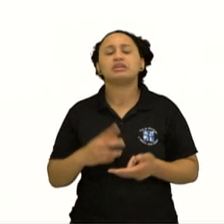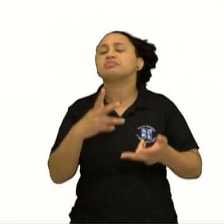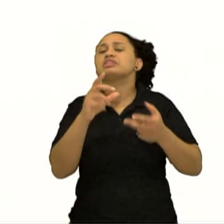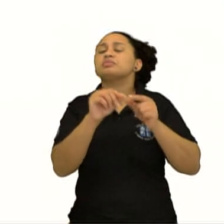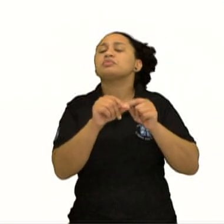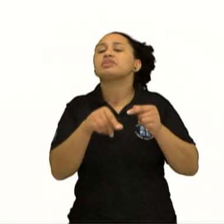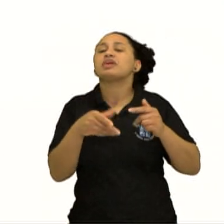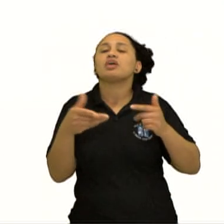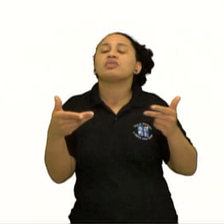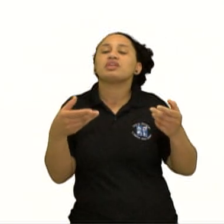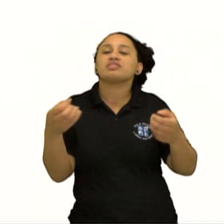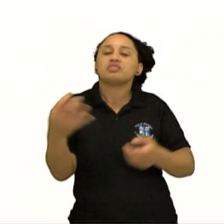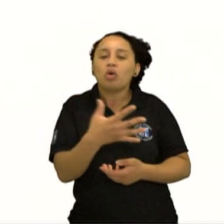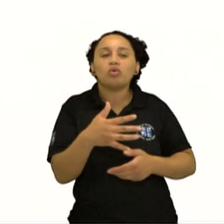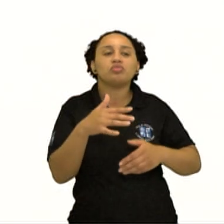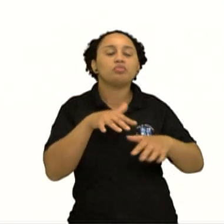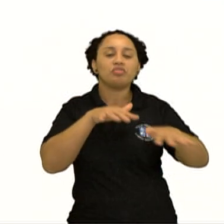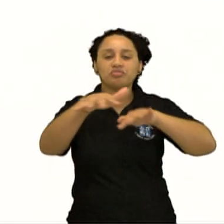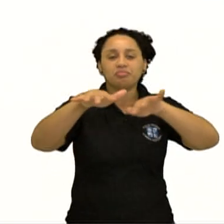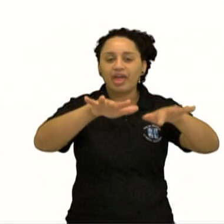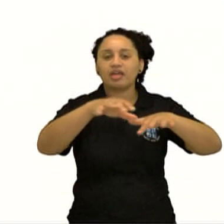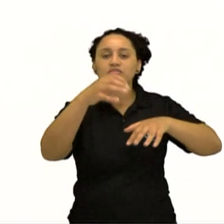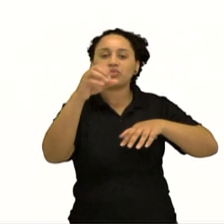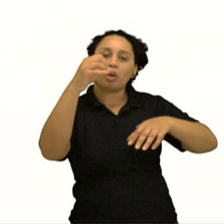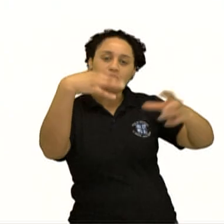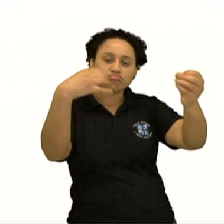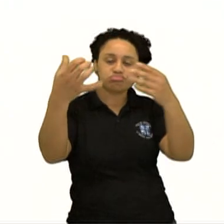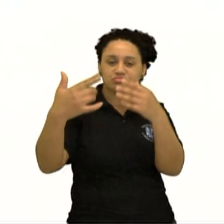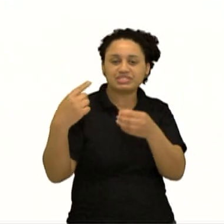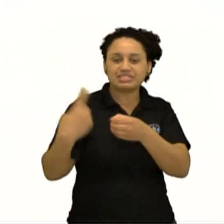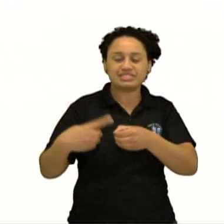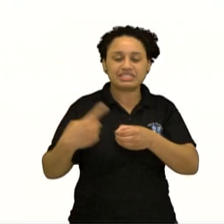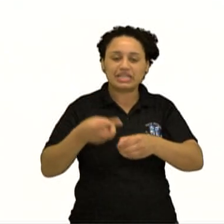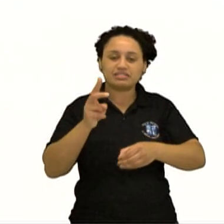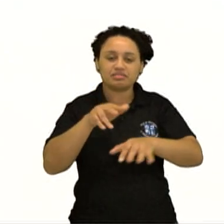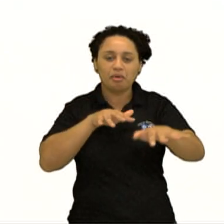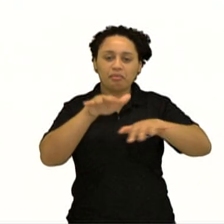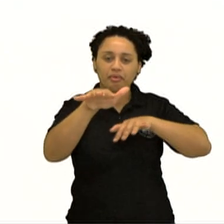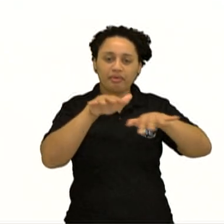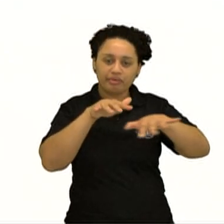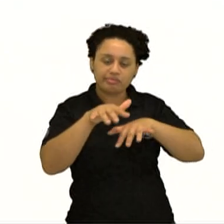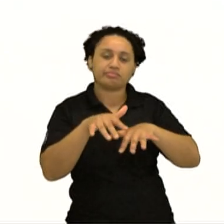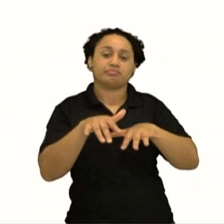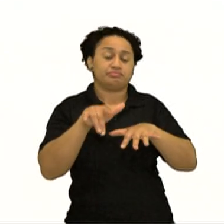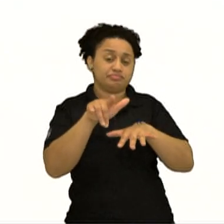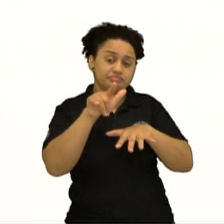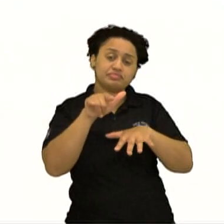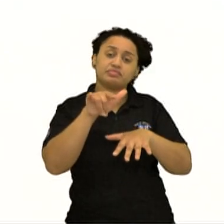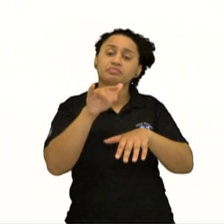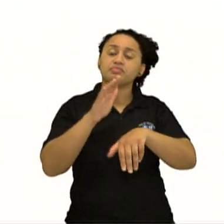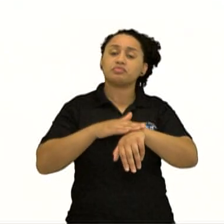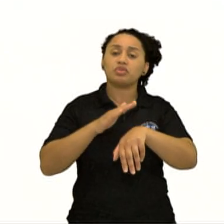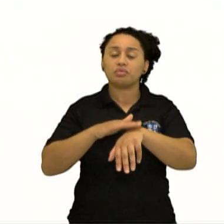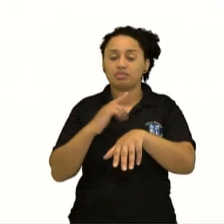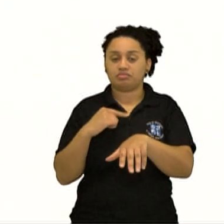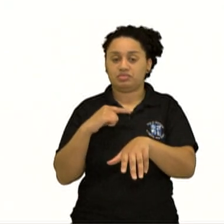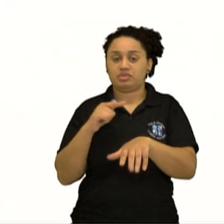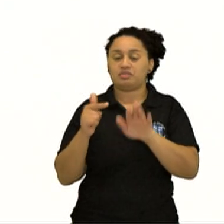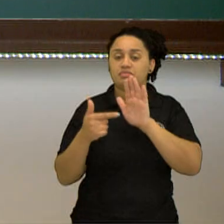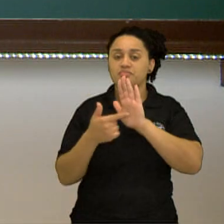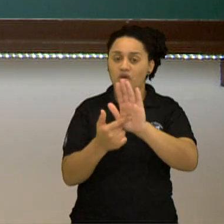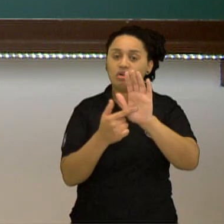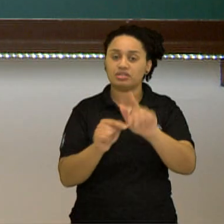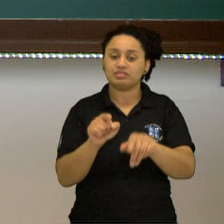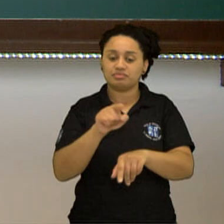muito movimento, muitas luzes, uma cidade que não para. E é esse o momento retratado